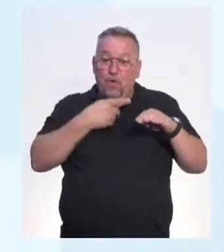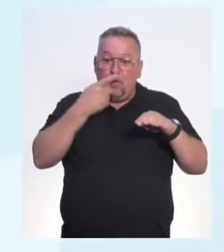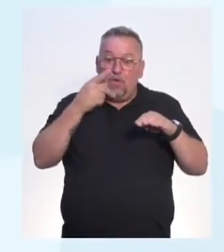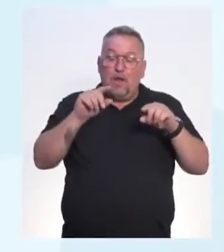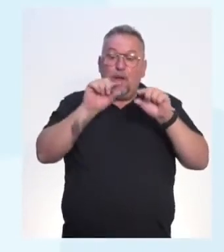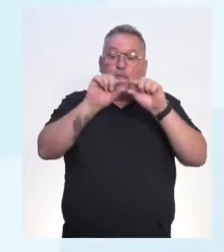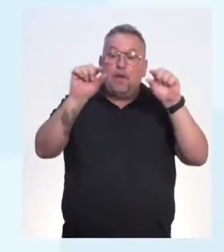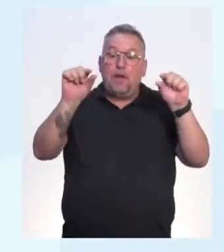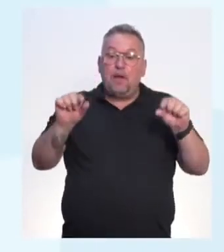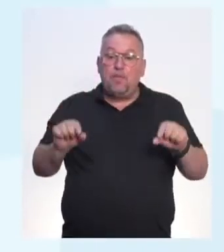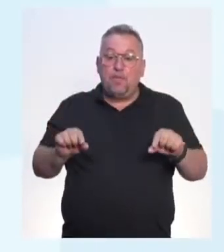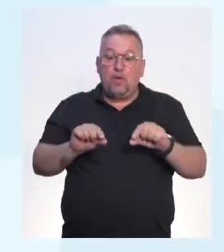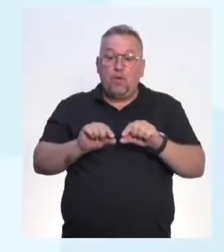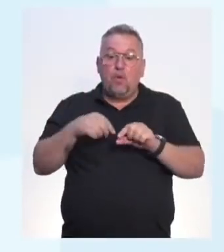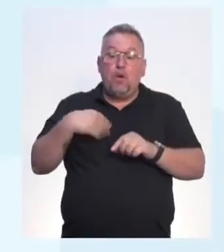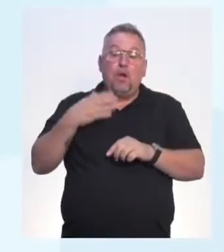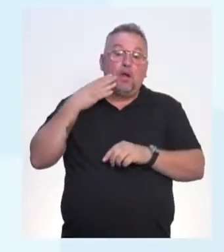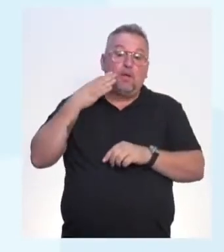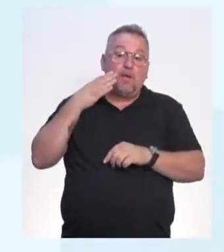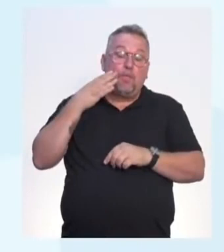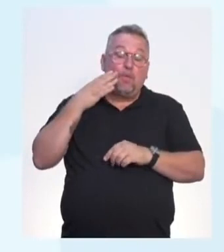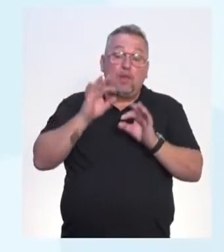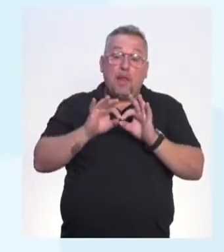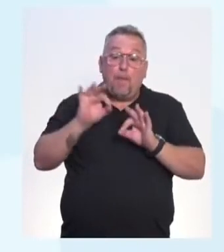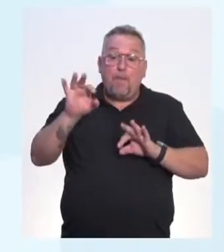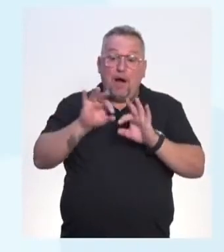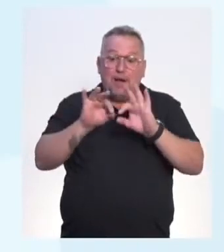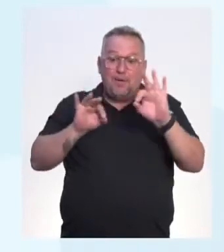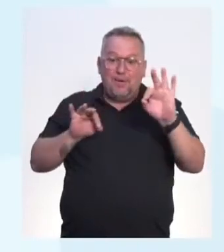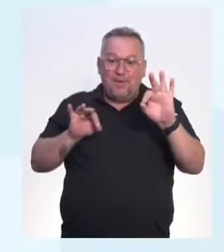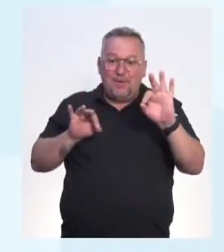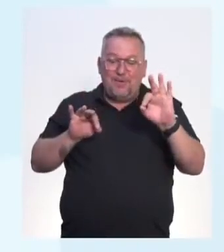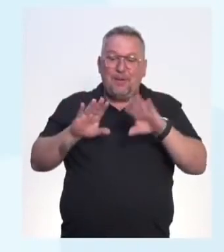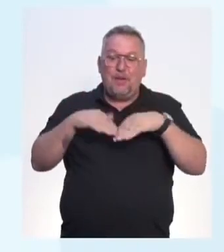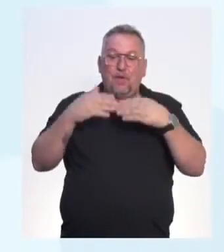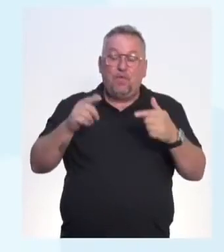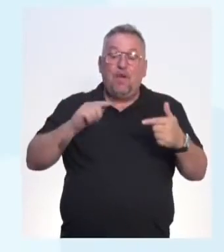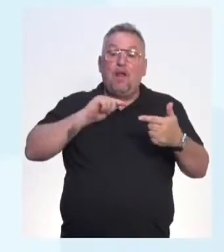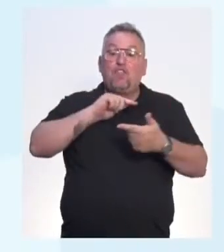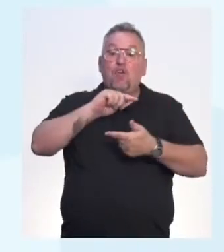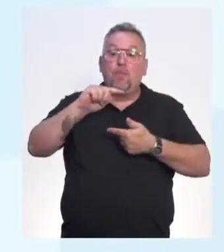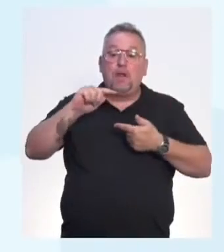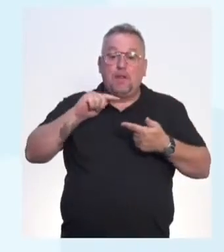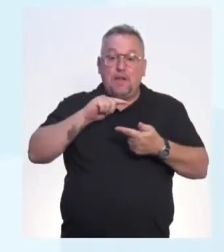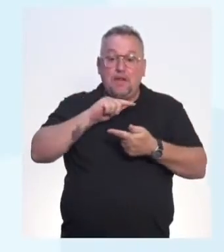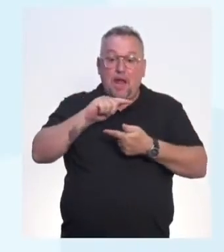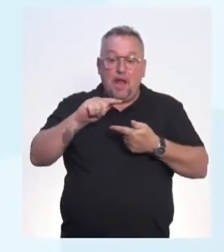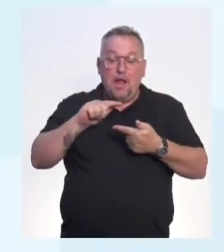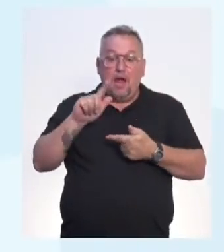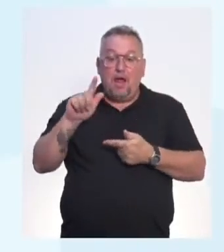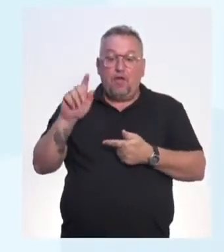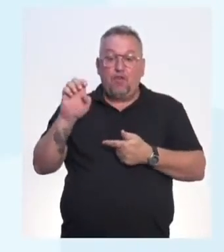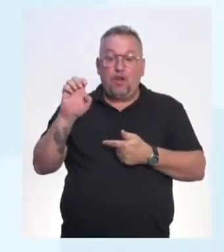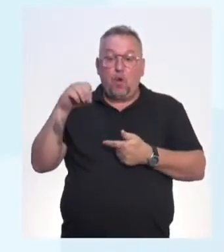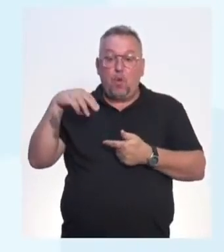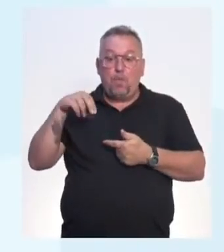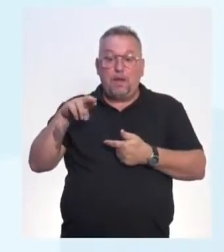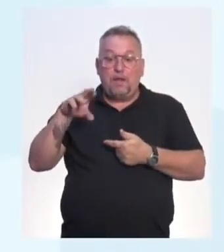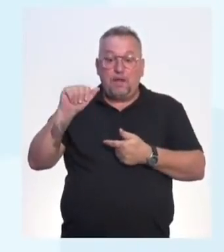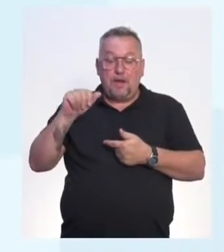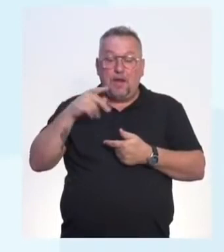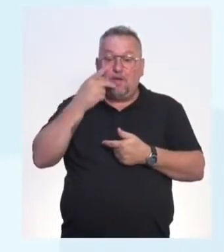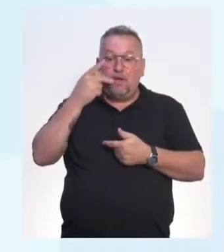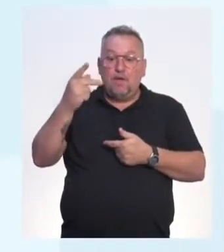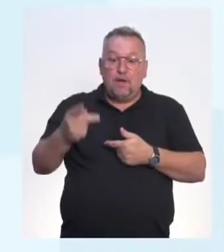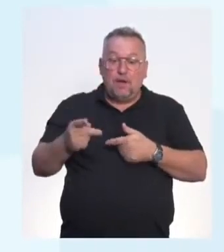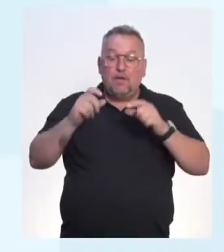perímetro, a gente quer o tamanho deste contorno. E quando a gente fala em geometria, a gente está falando de figuras geométricas, de